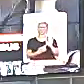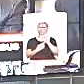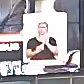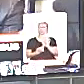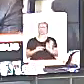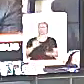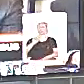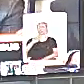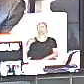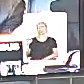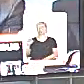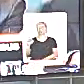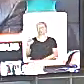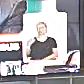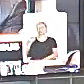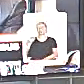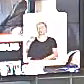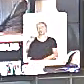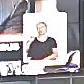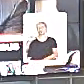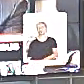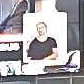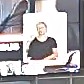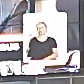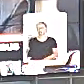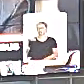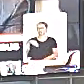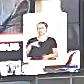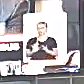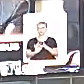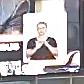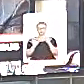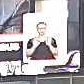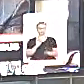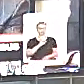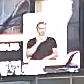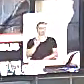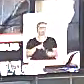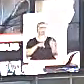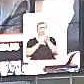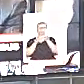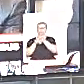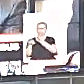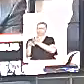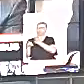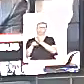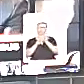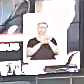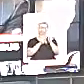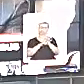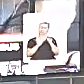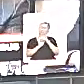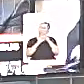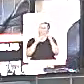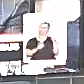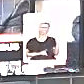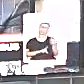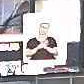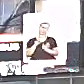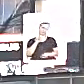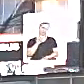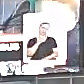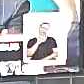Edilson se disponibilizou aqui para qualquer questionamento ele vai acompanhar todas as falas Então dentro das falas se